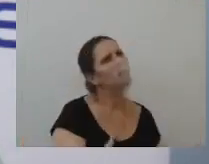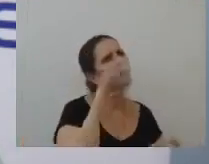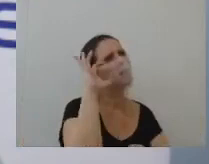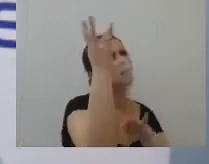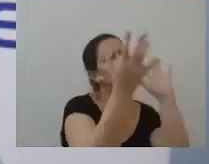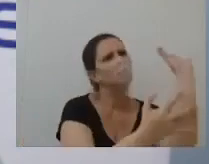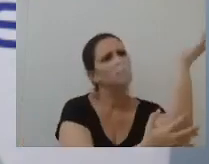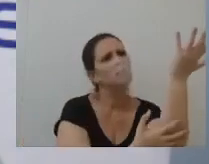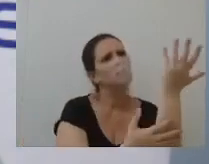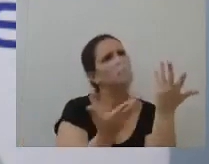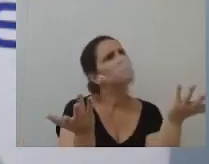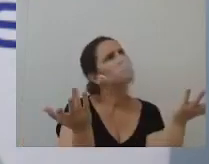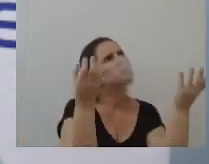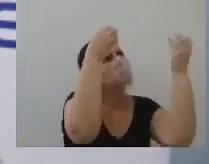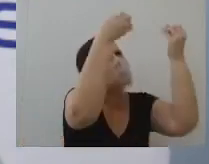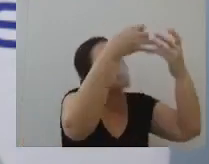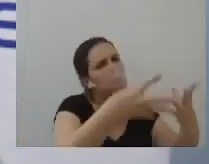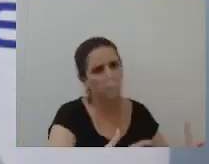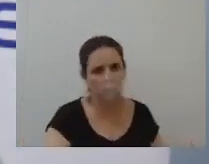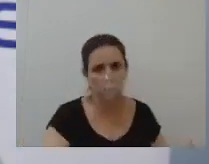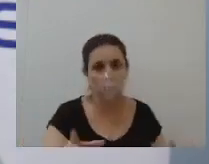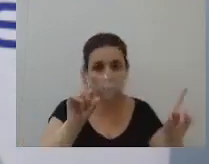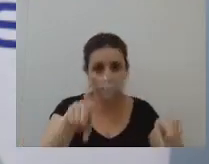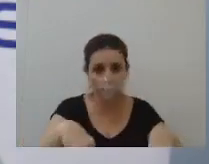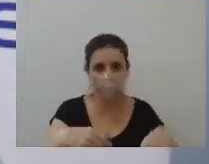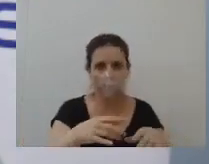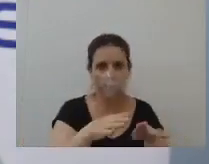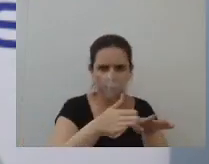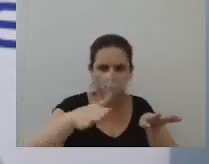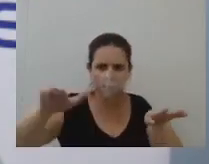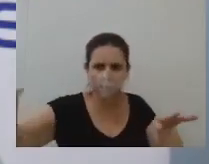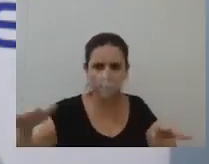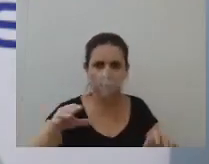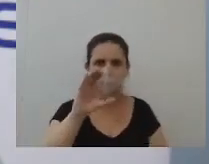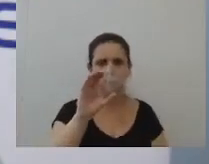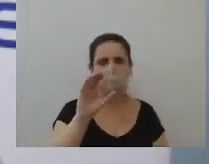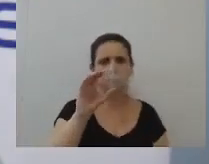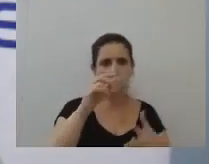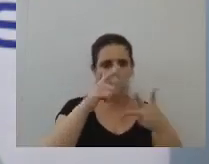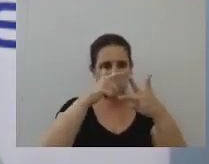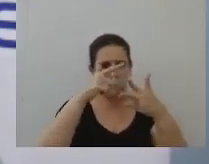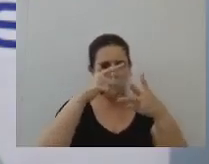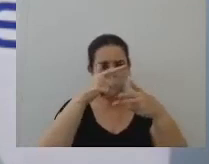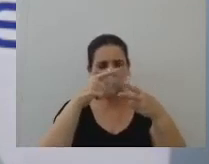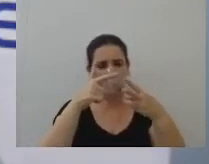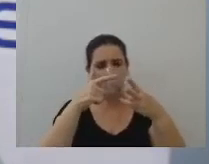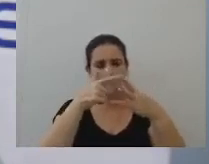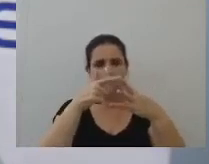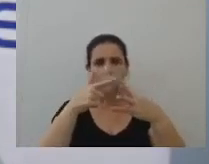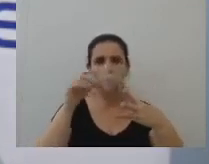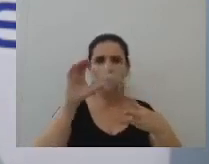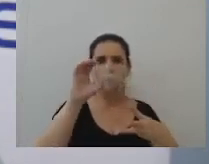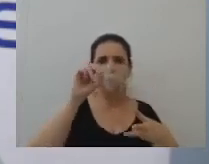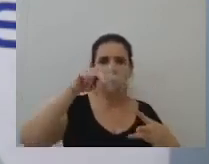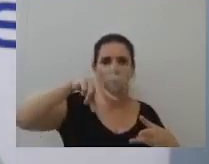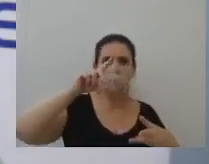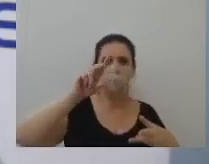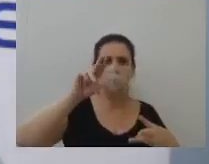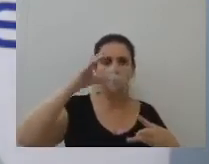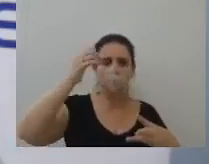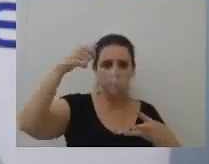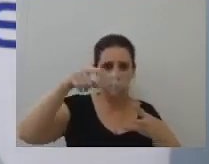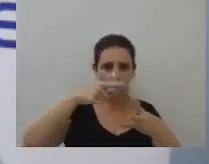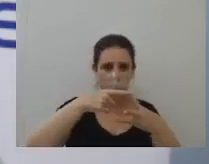natureza se comporta. Essa é a propagação por condução. Ela ocorre em sólidos. A energia se propaga.